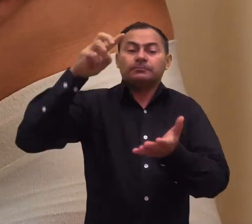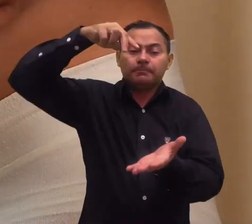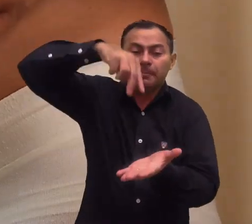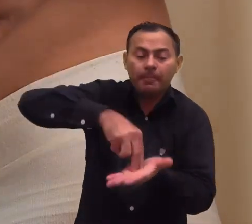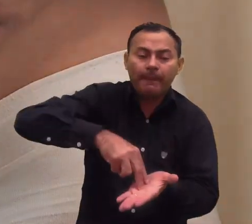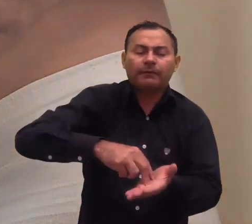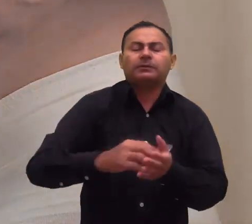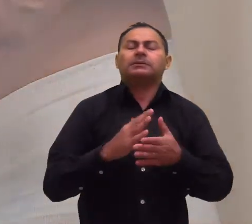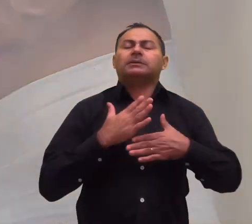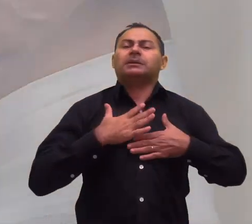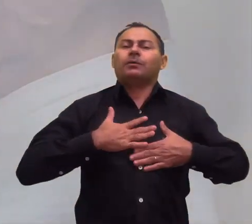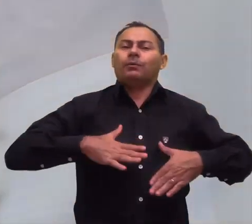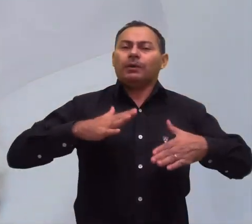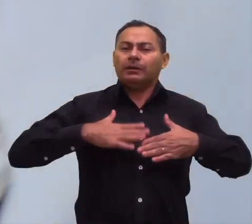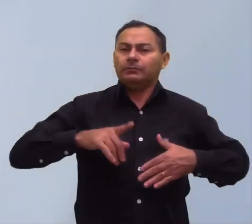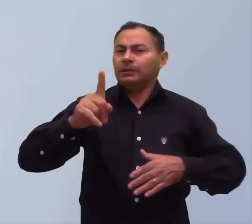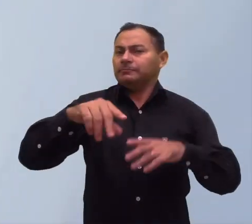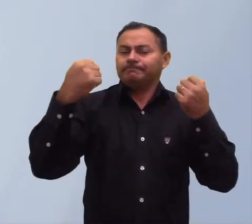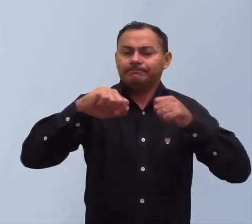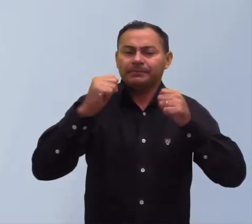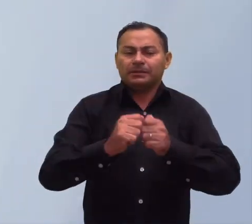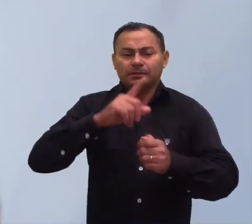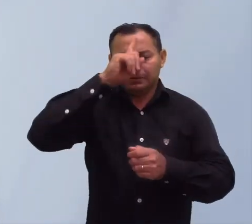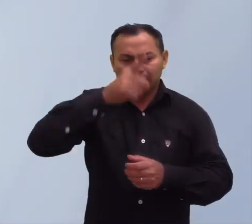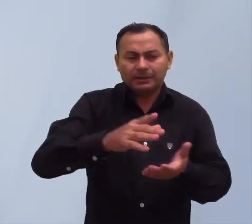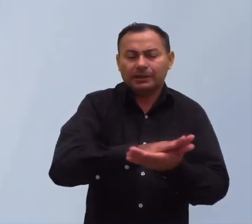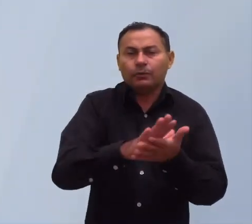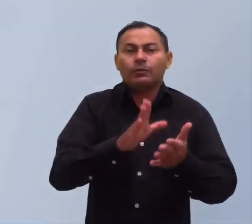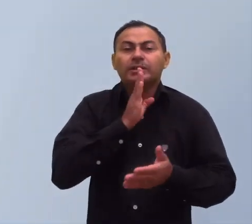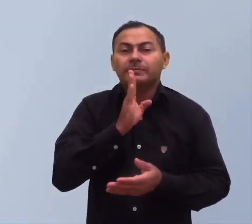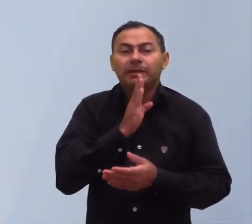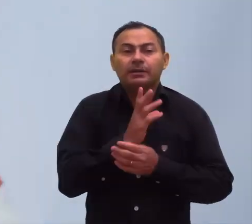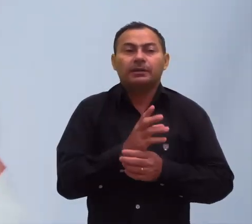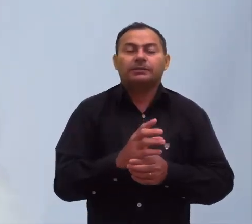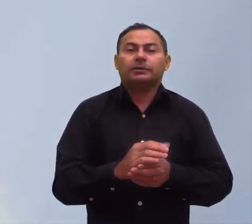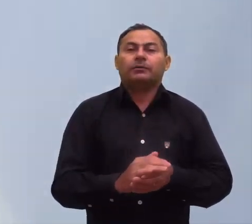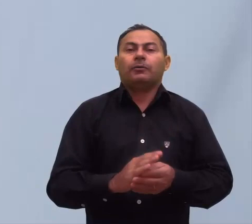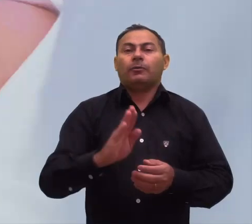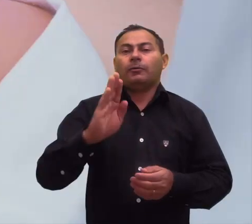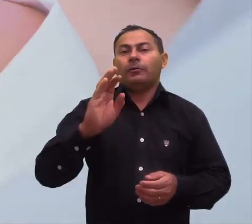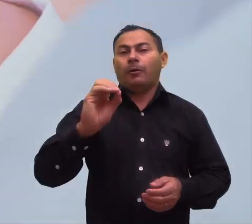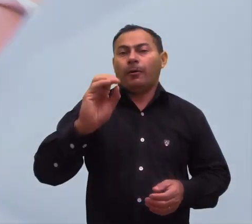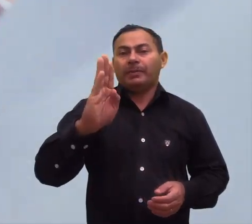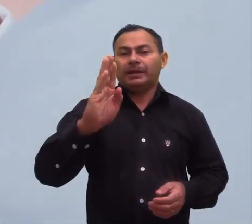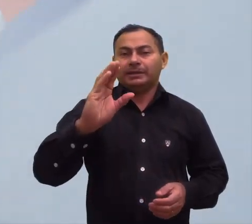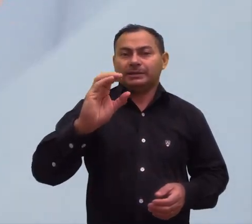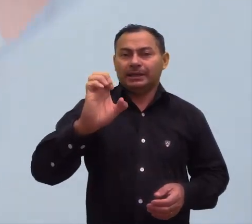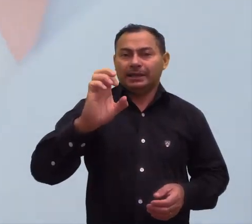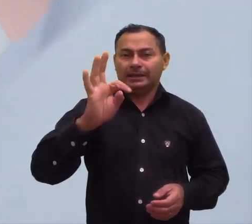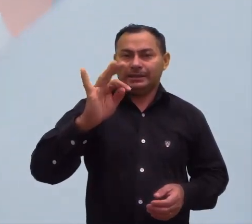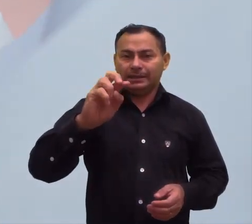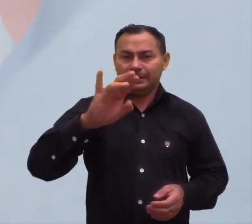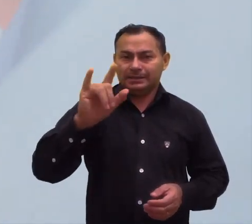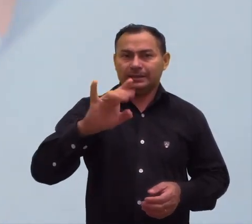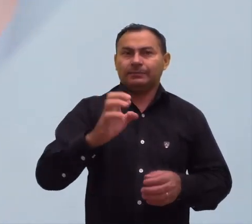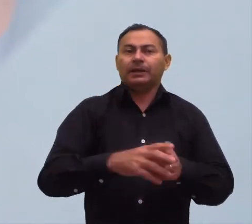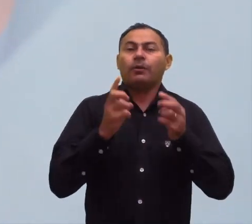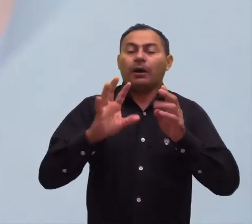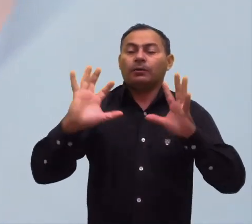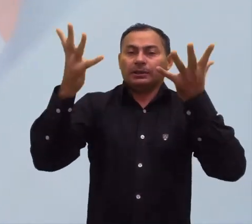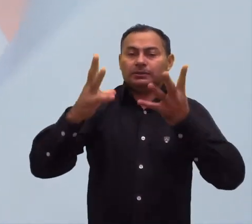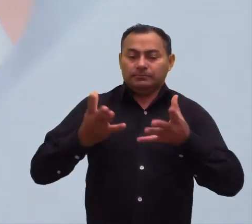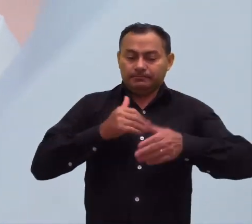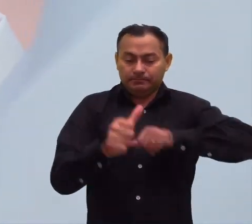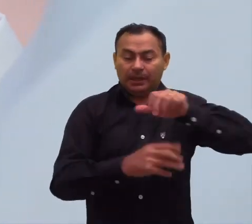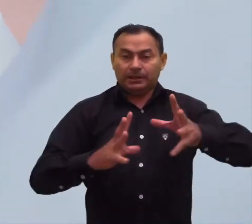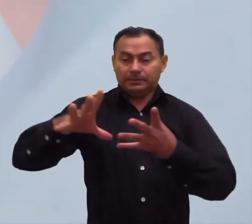fazer nada. Sua atuação foi passiva e você não precisou dominar nenhum conhecimento de obstetrícia. O mesmo acontece com o seu